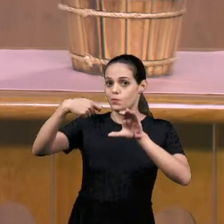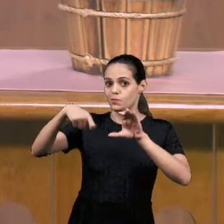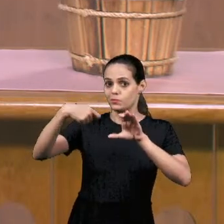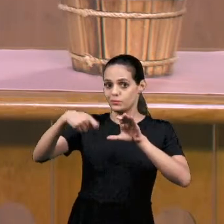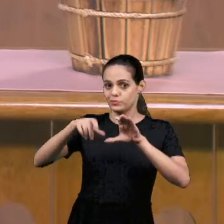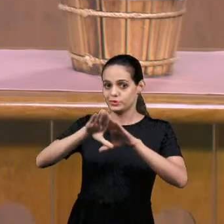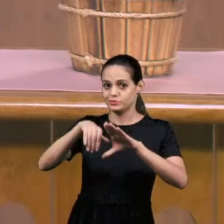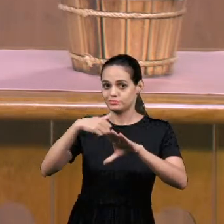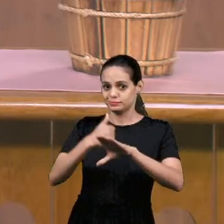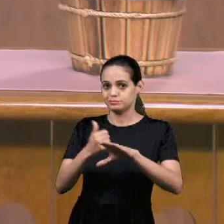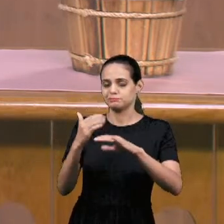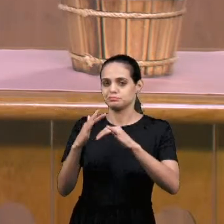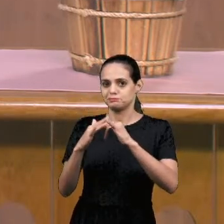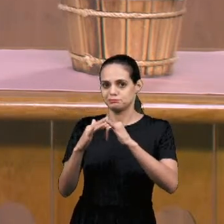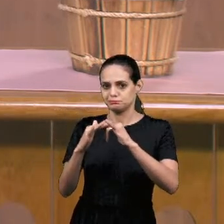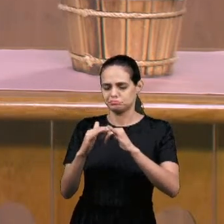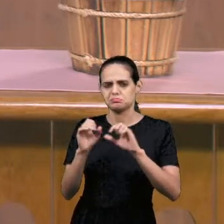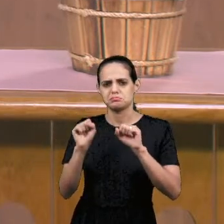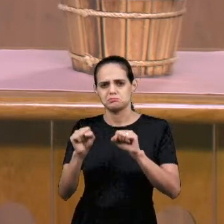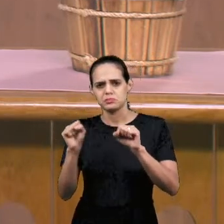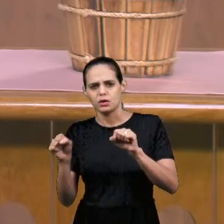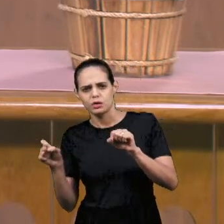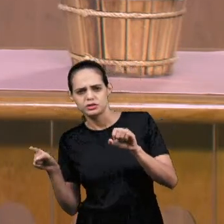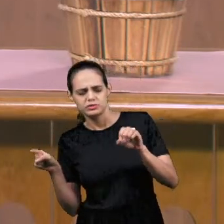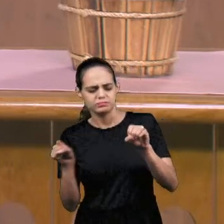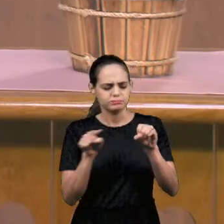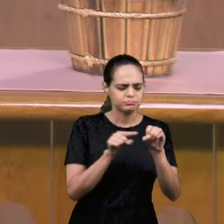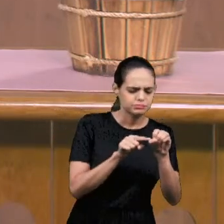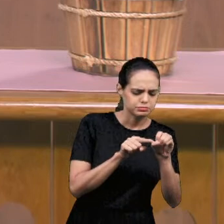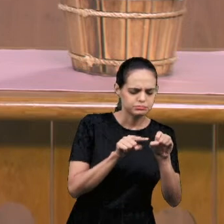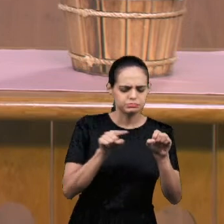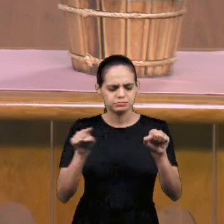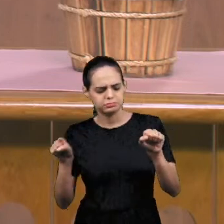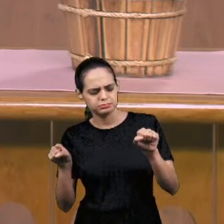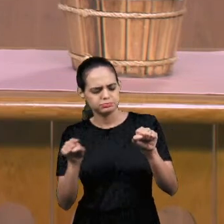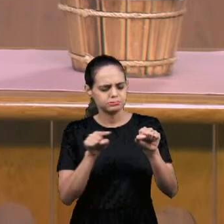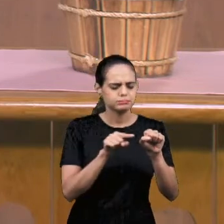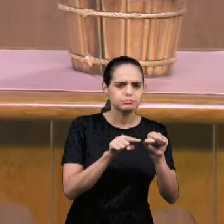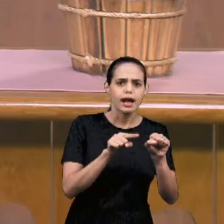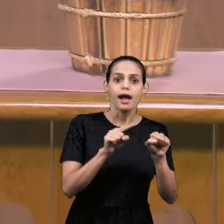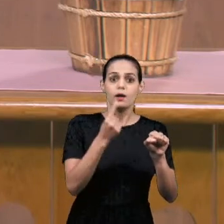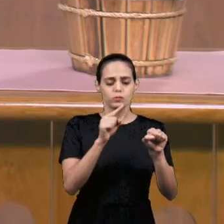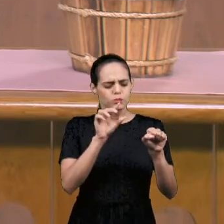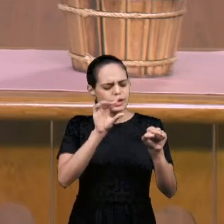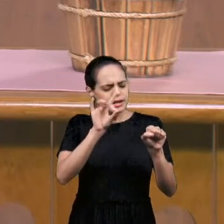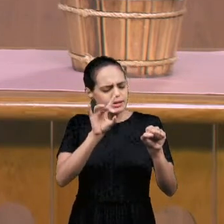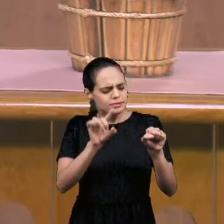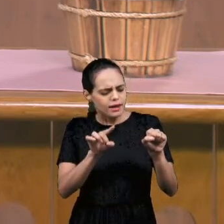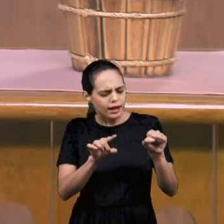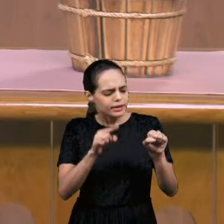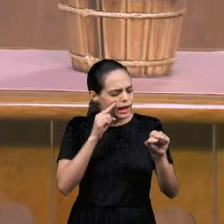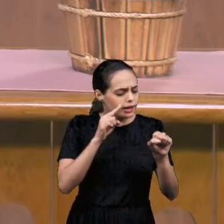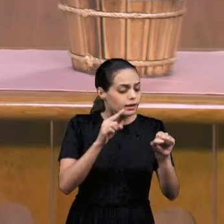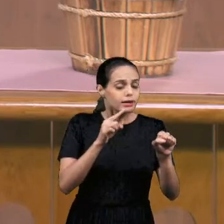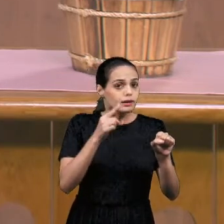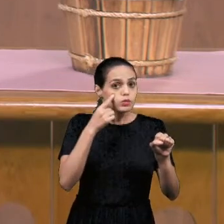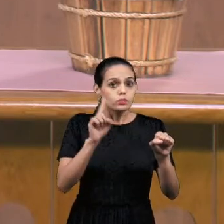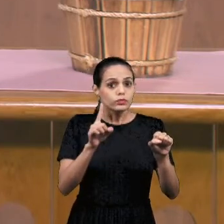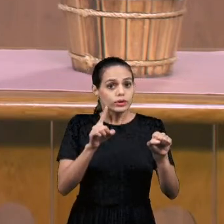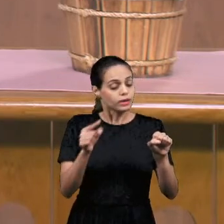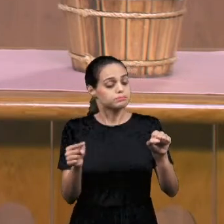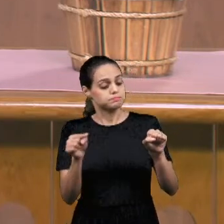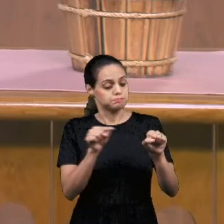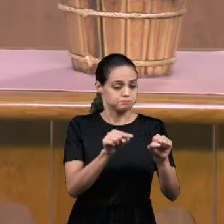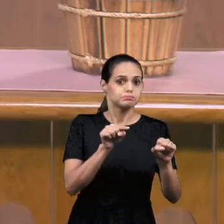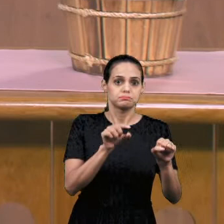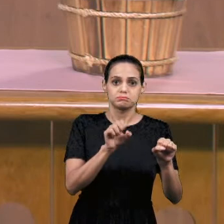YouTube, você pode voltar a assistir de novo, pegar alguma coisa, uma informação, um detalhe que você passou despercebido, você pode voltar